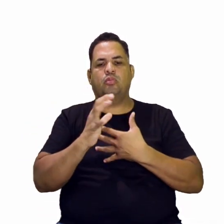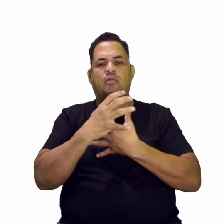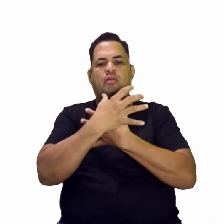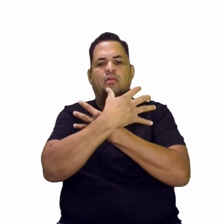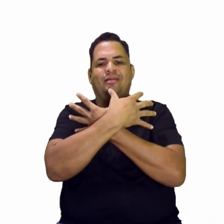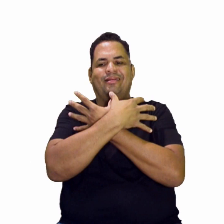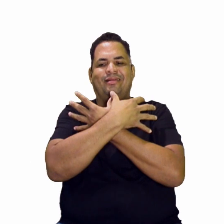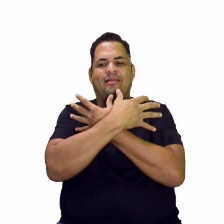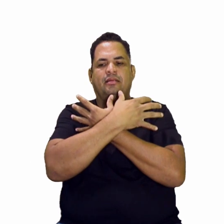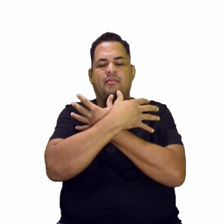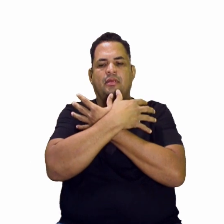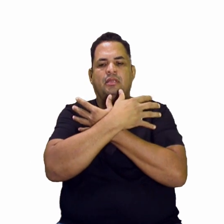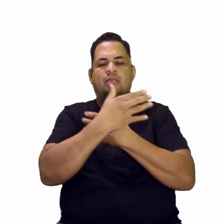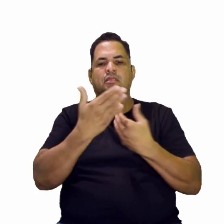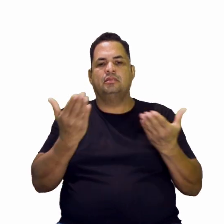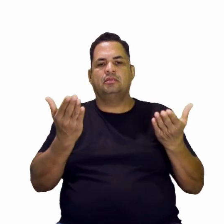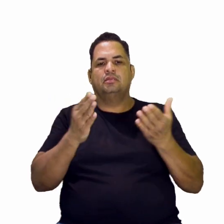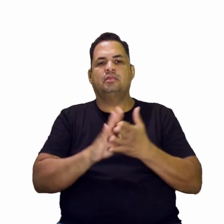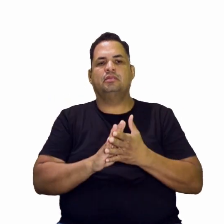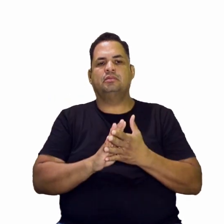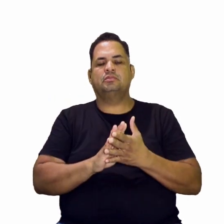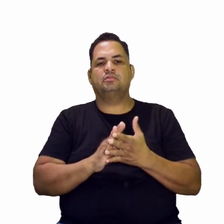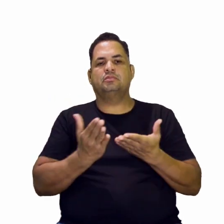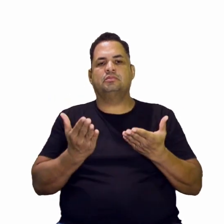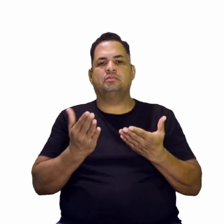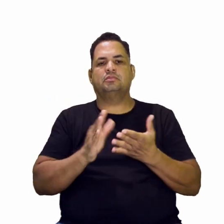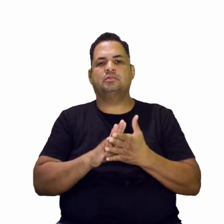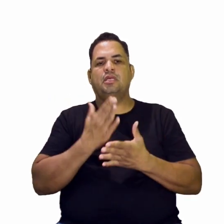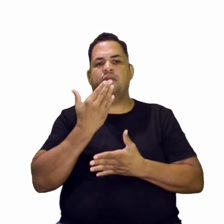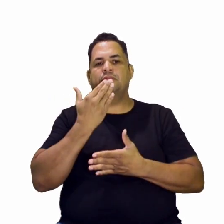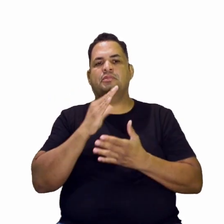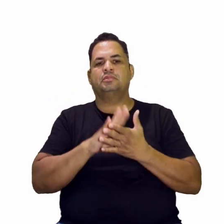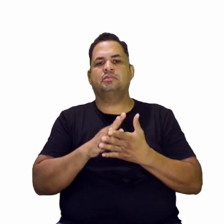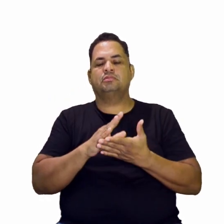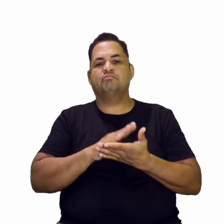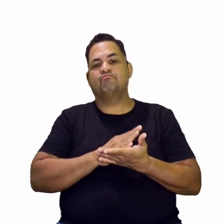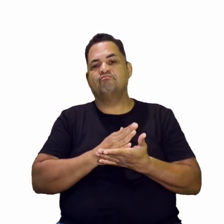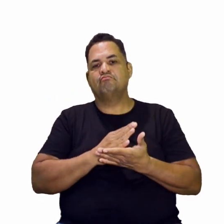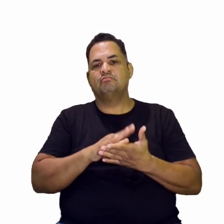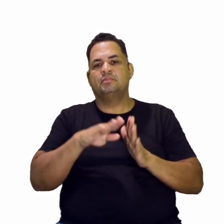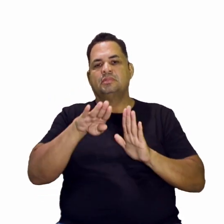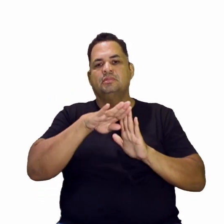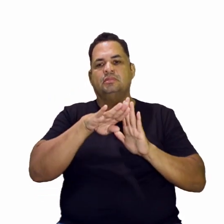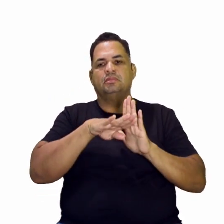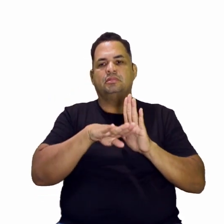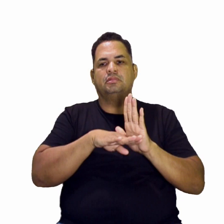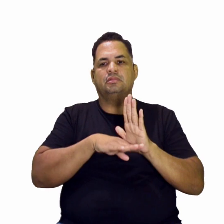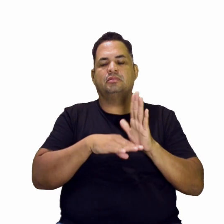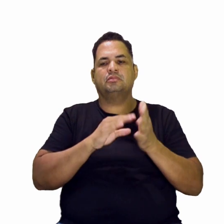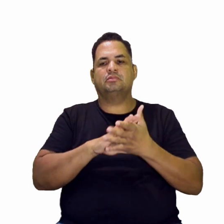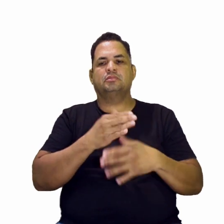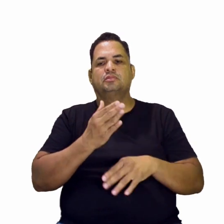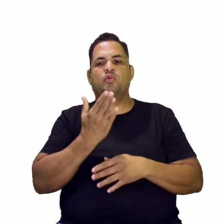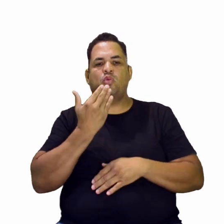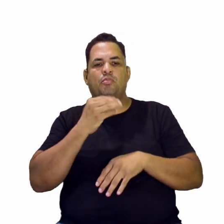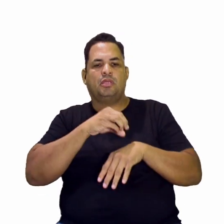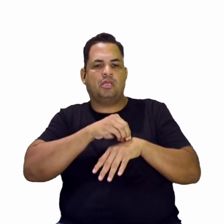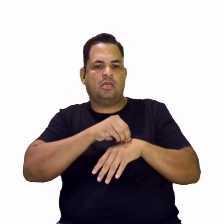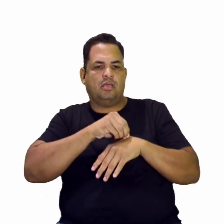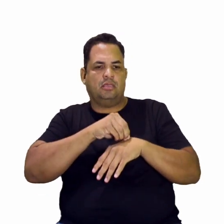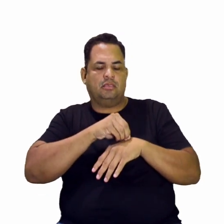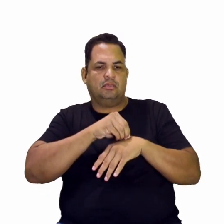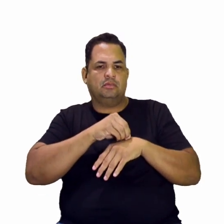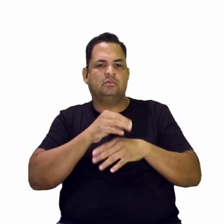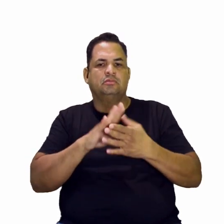Então, em relação à alimentação ou à nutrição, é um outro aspecto variável, classificando-se como